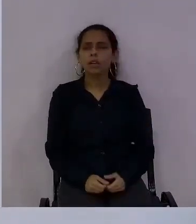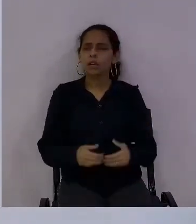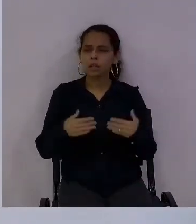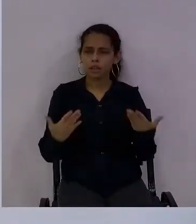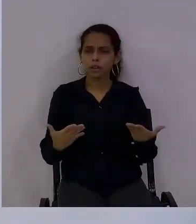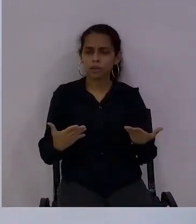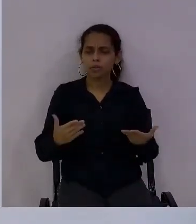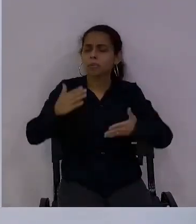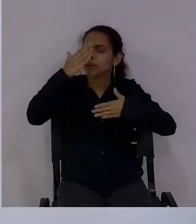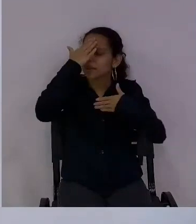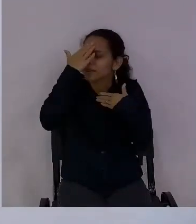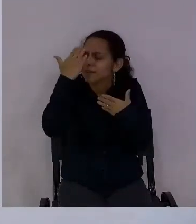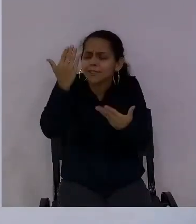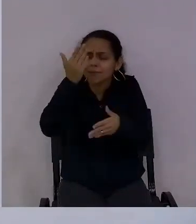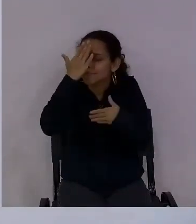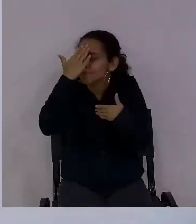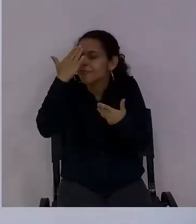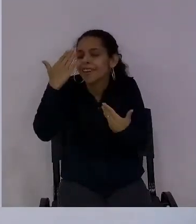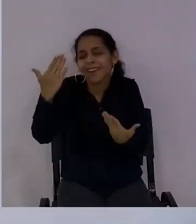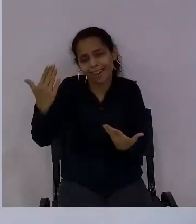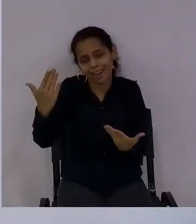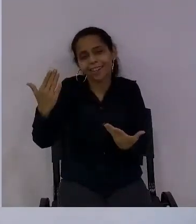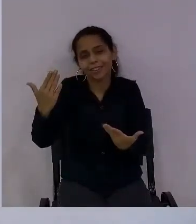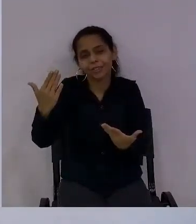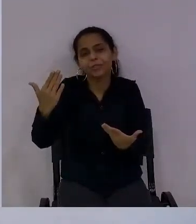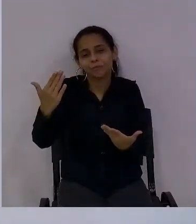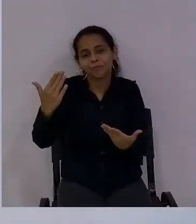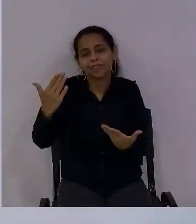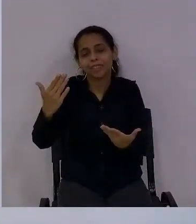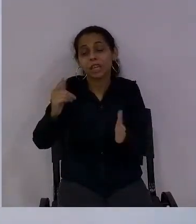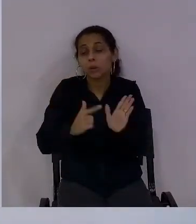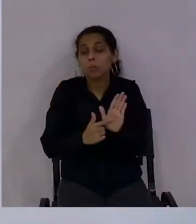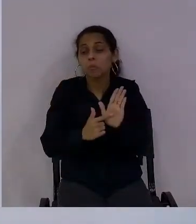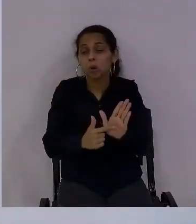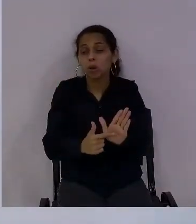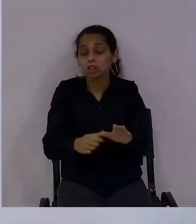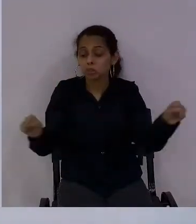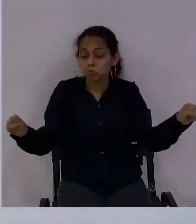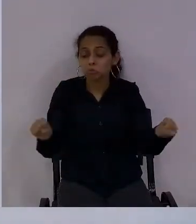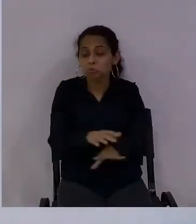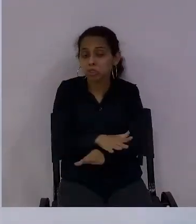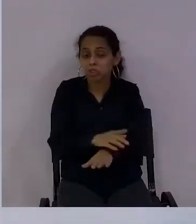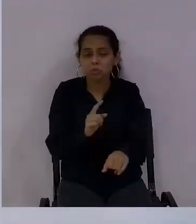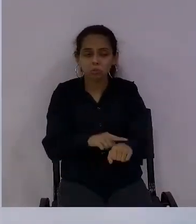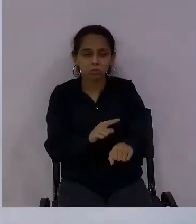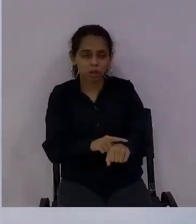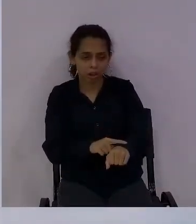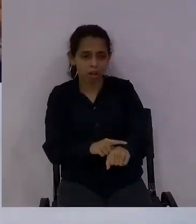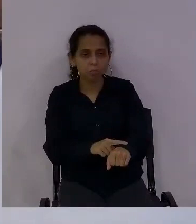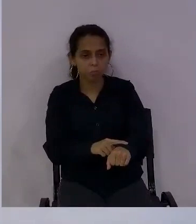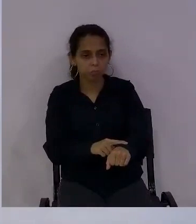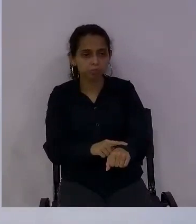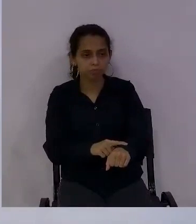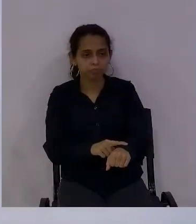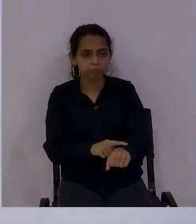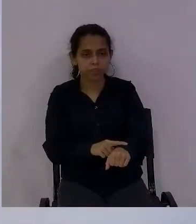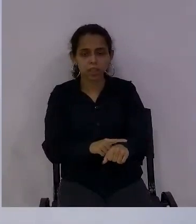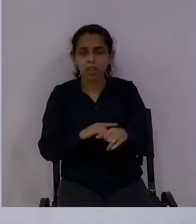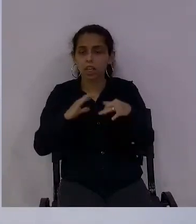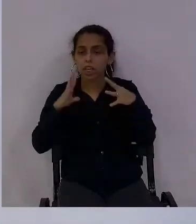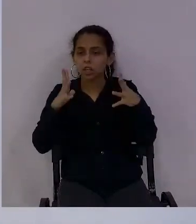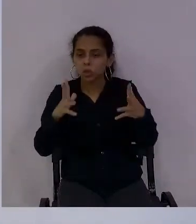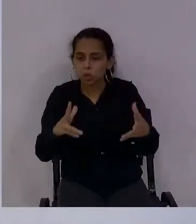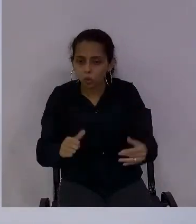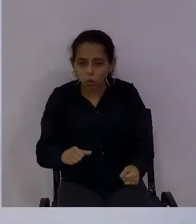gratidão e símbolo do término desse tempo, para conhecimento do sacerdote, para conhecimento dos